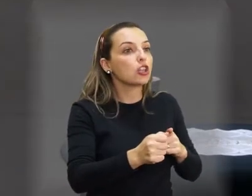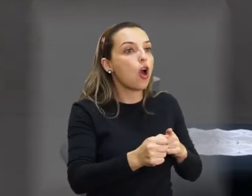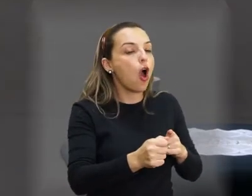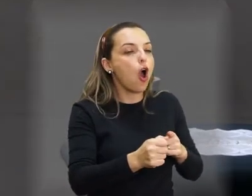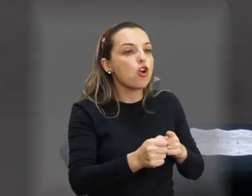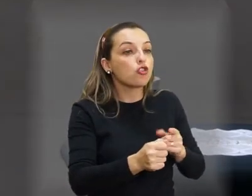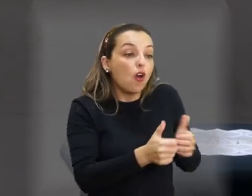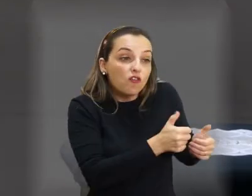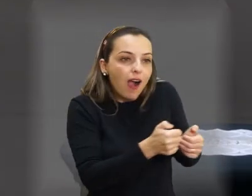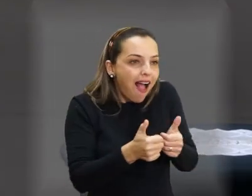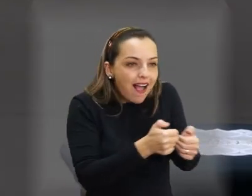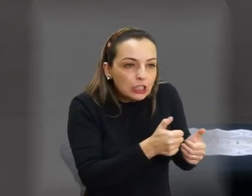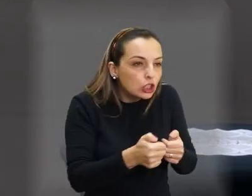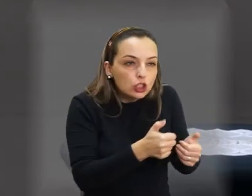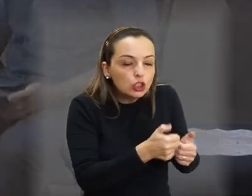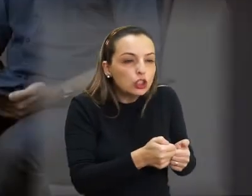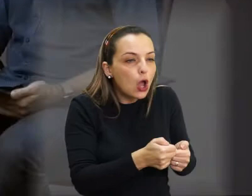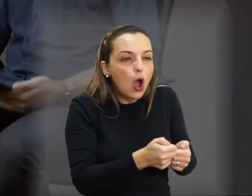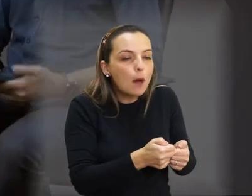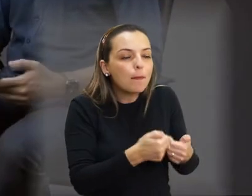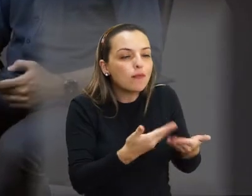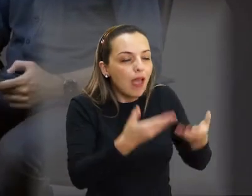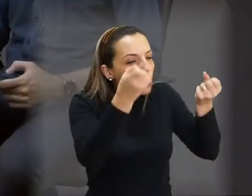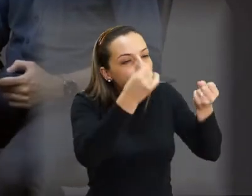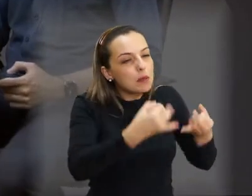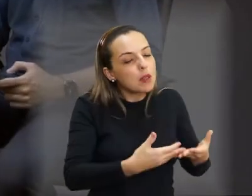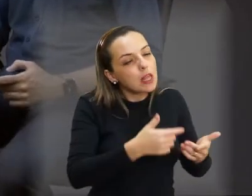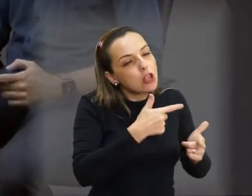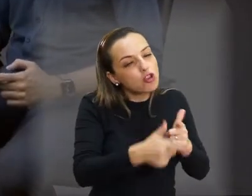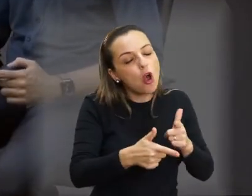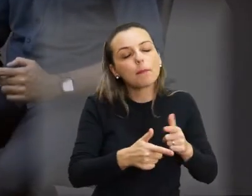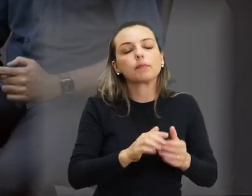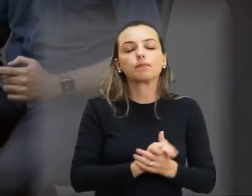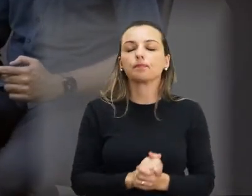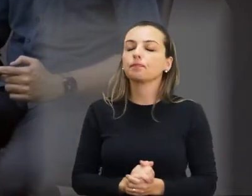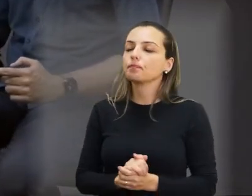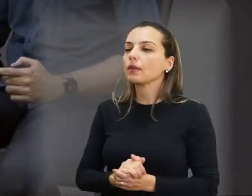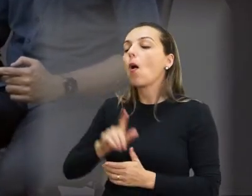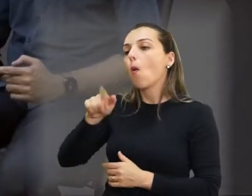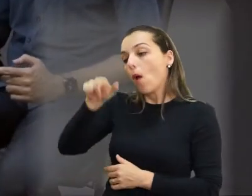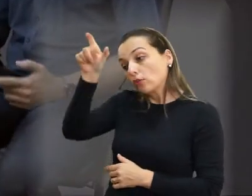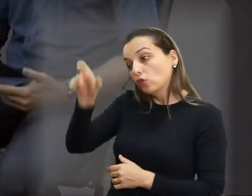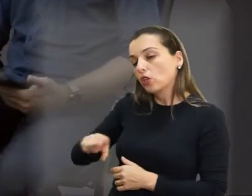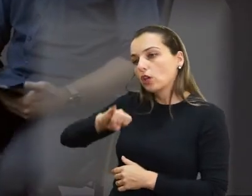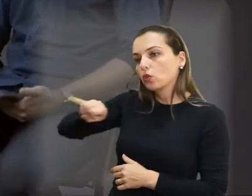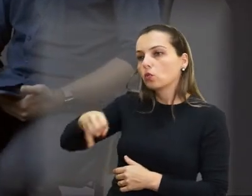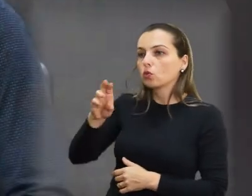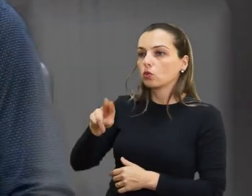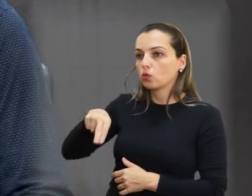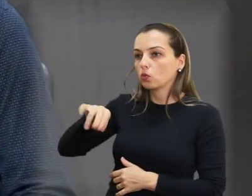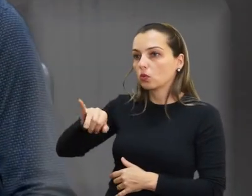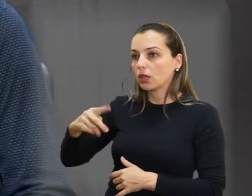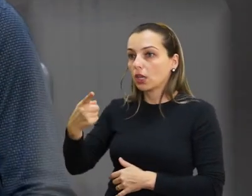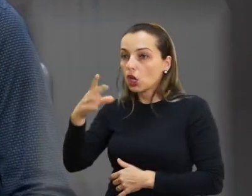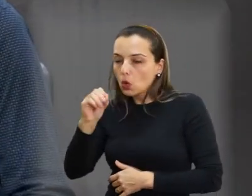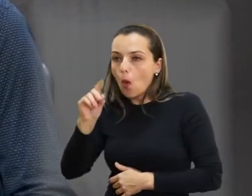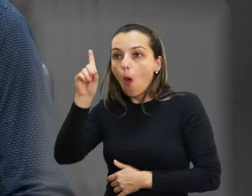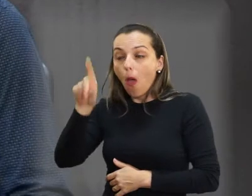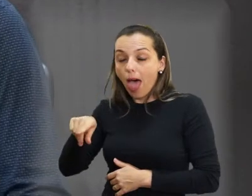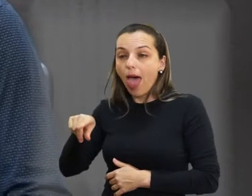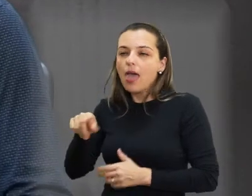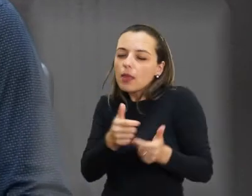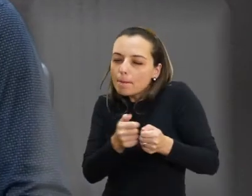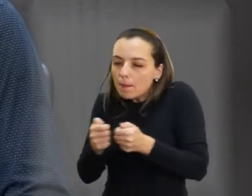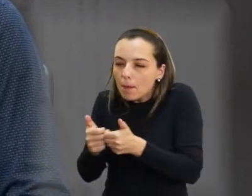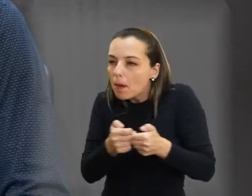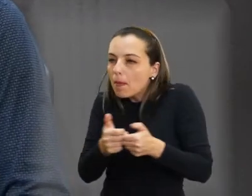sempre buscado apoio para ele. Com certeza. Fale um pouco sobre o Juninho. Então, é o Juninho Aguiar, ele é campeão brasileiro de Pro Evolution Soccer, que é